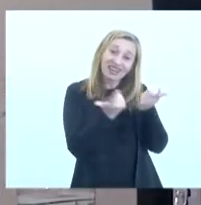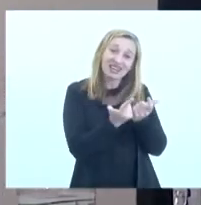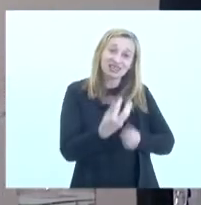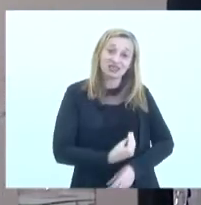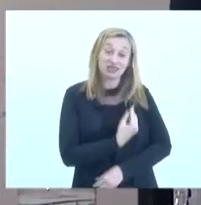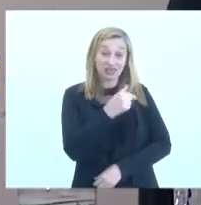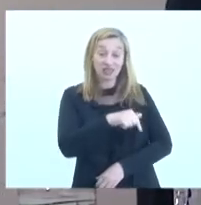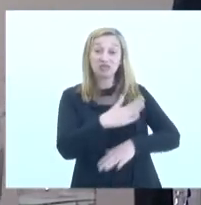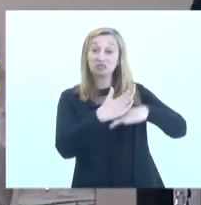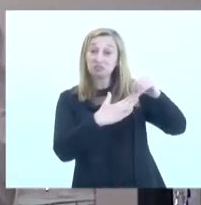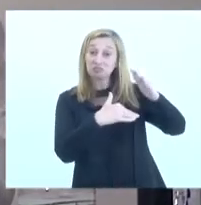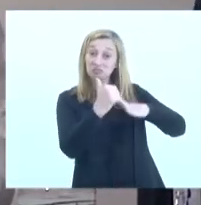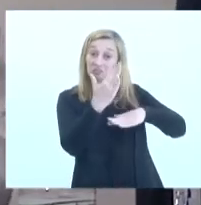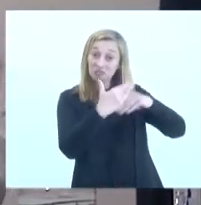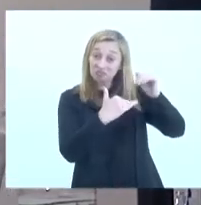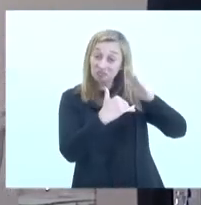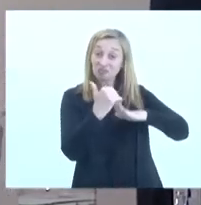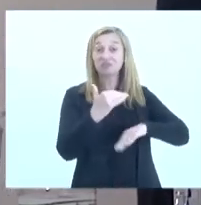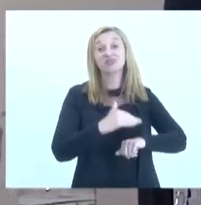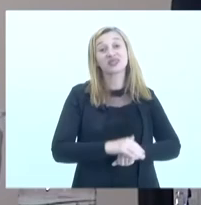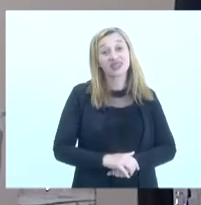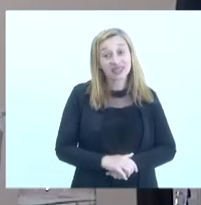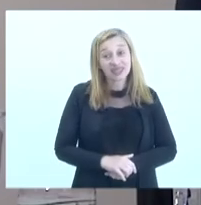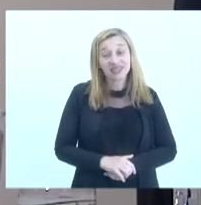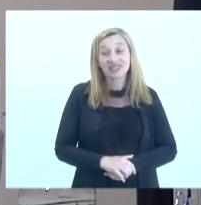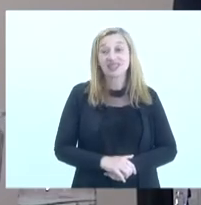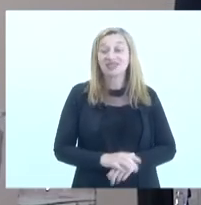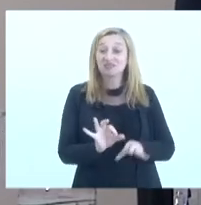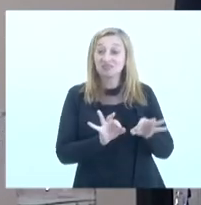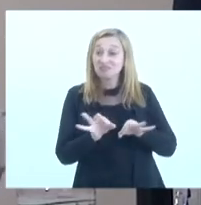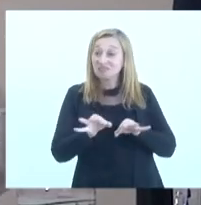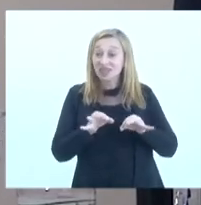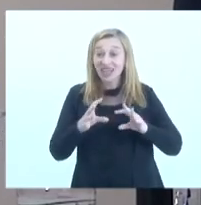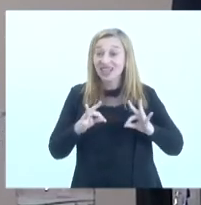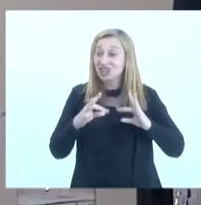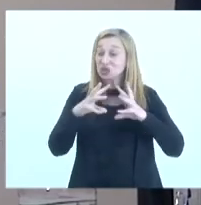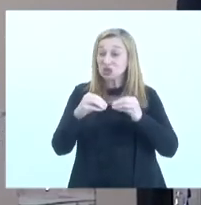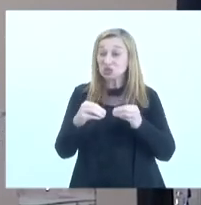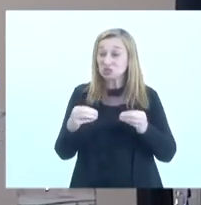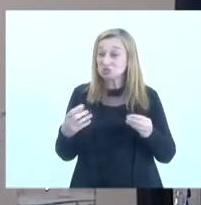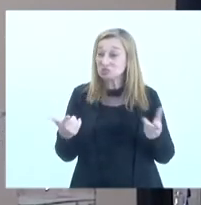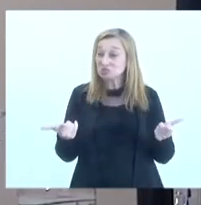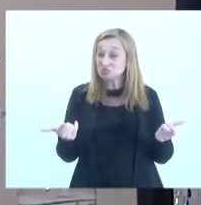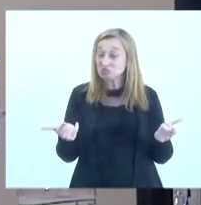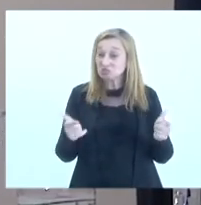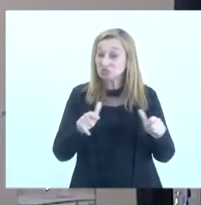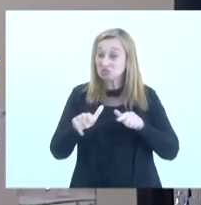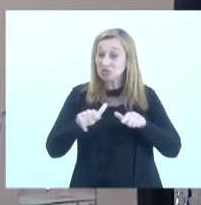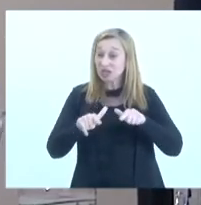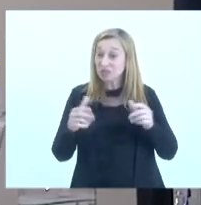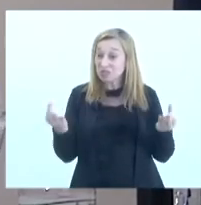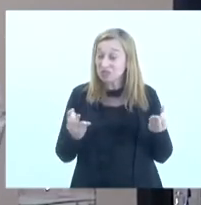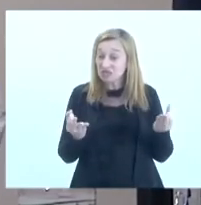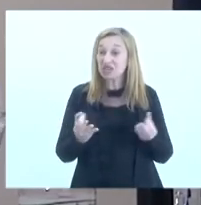os profissionais que fizeram e fazem um trabalho magnífico, né?